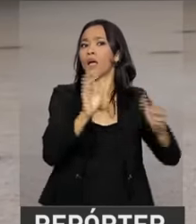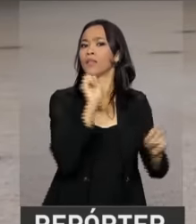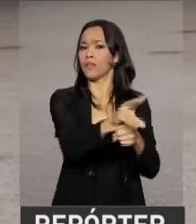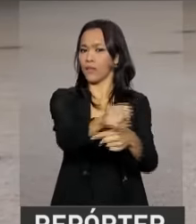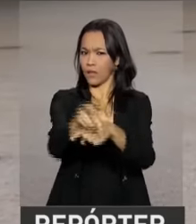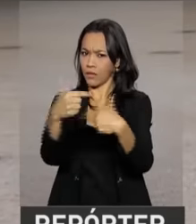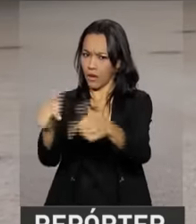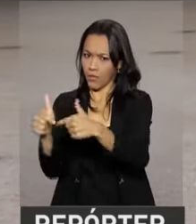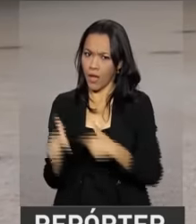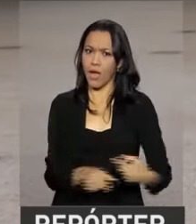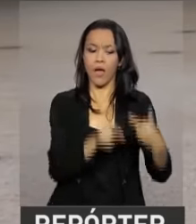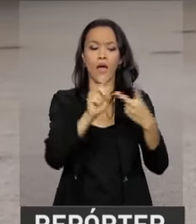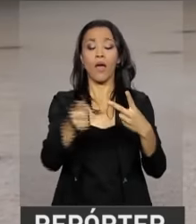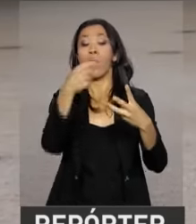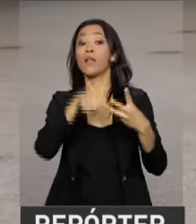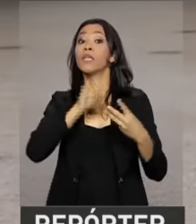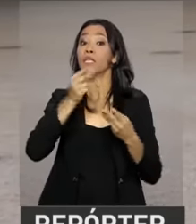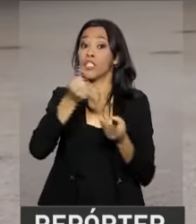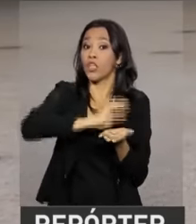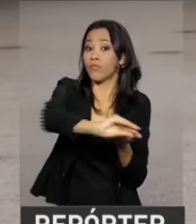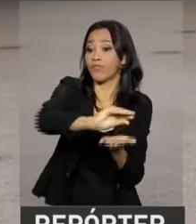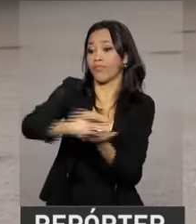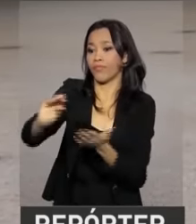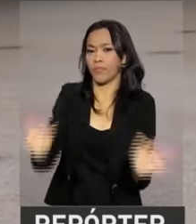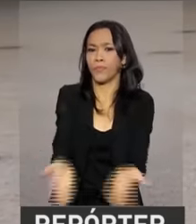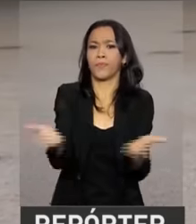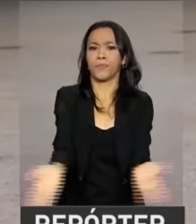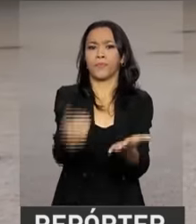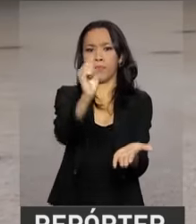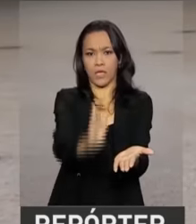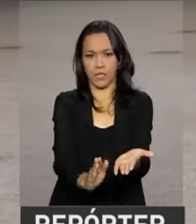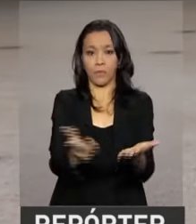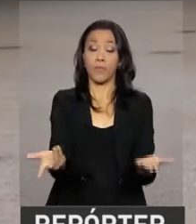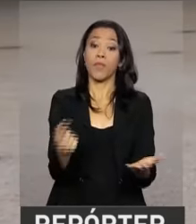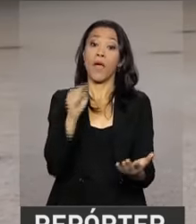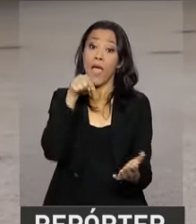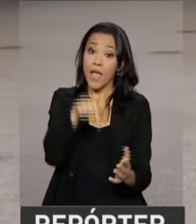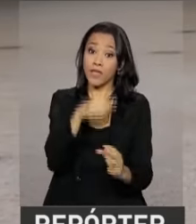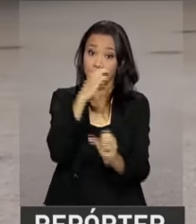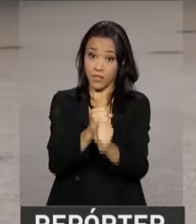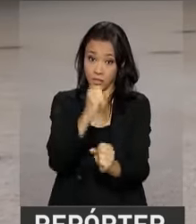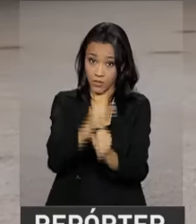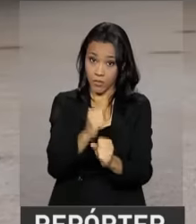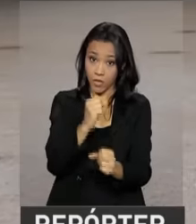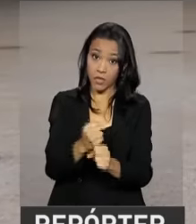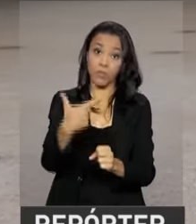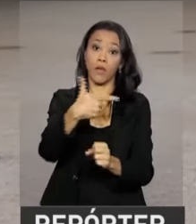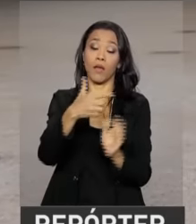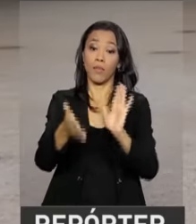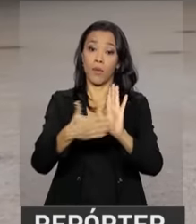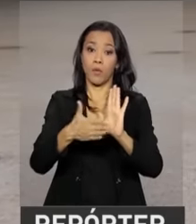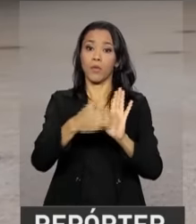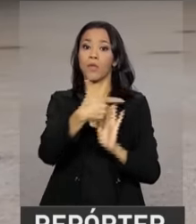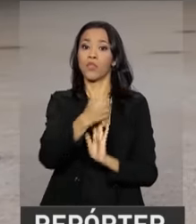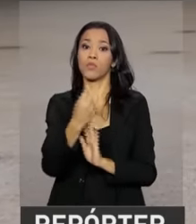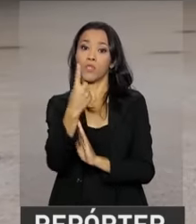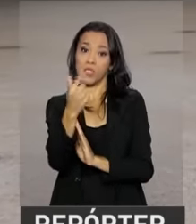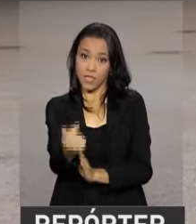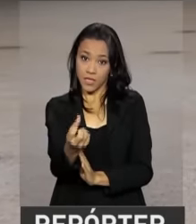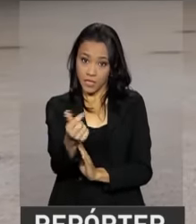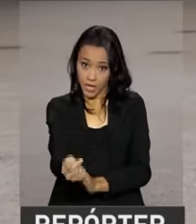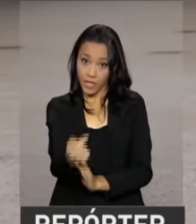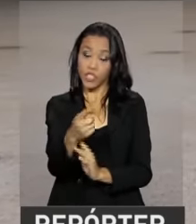no aumento dos investimentos. Esse é aquele projeto de lei orçamentária para 2017. Que prevê gastos de